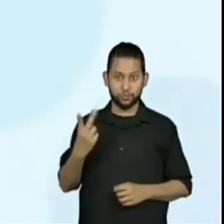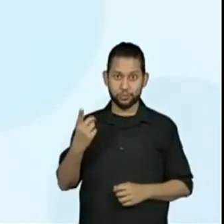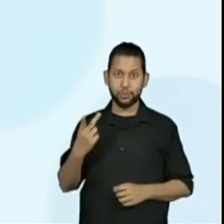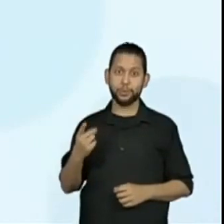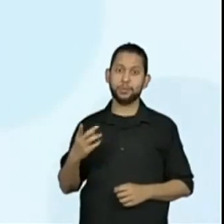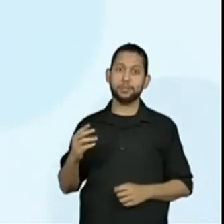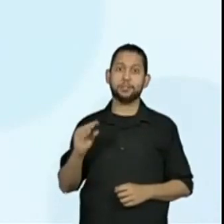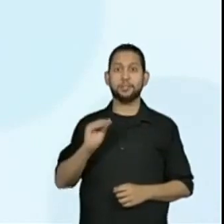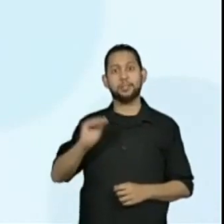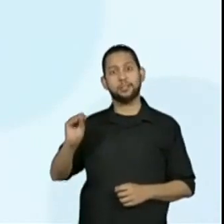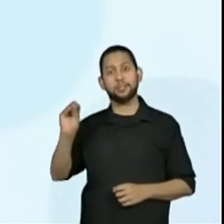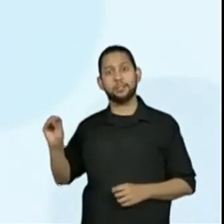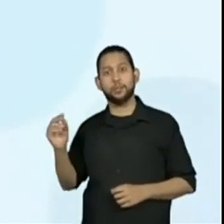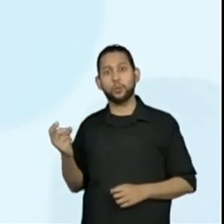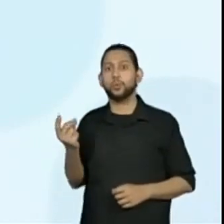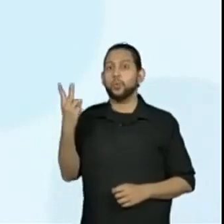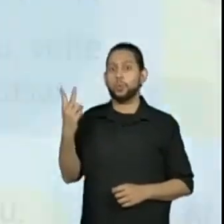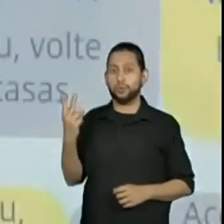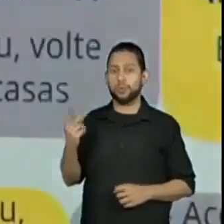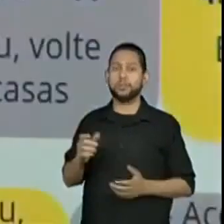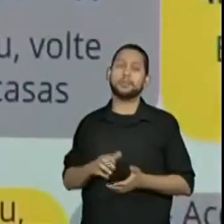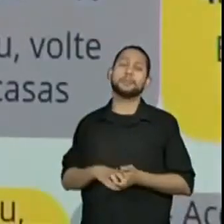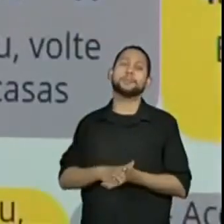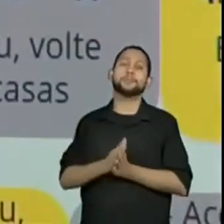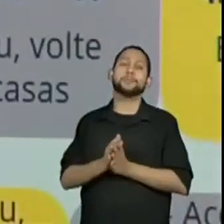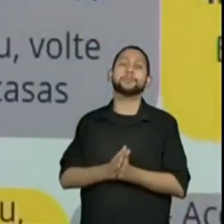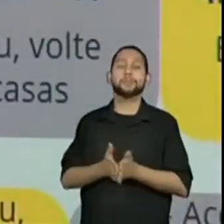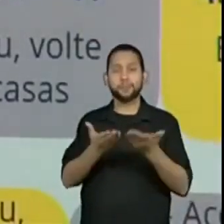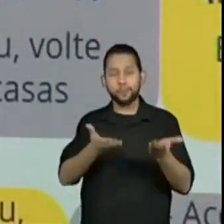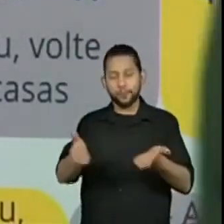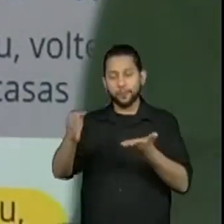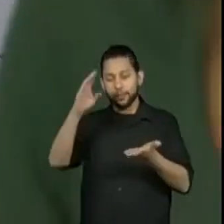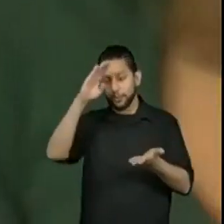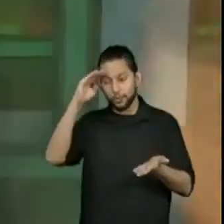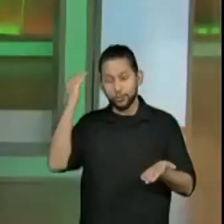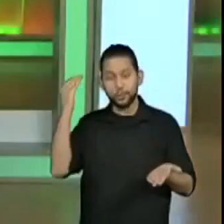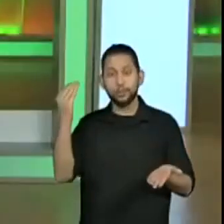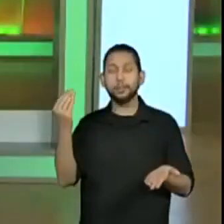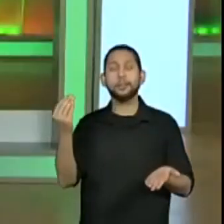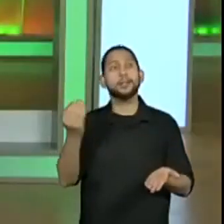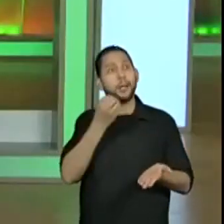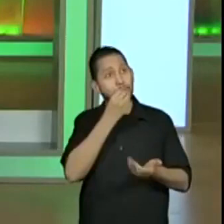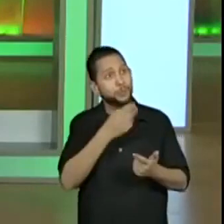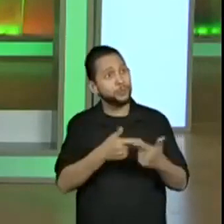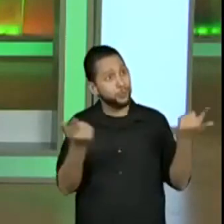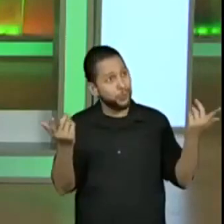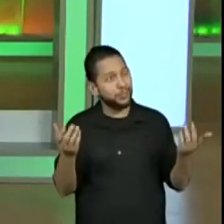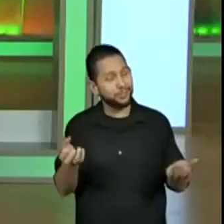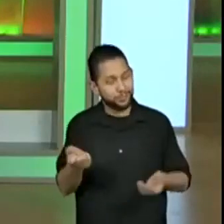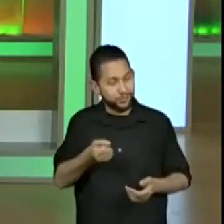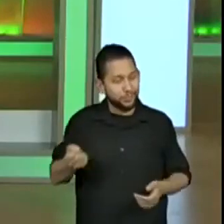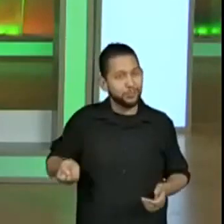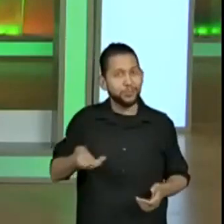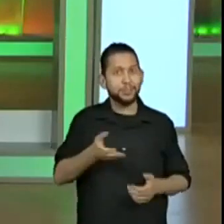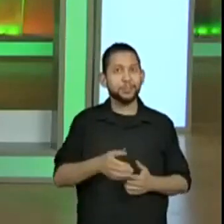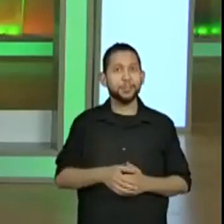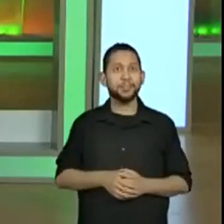casa 12, isso. Certo? Pro, toma, terminou? Boa sorte, tá? Pode jogar. Terminou,